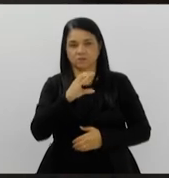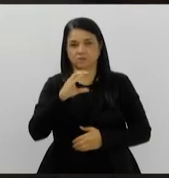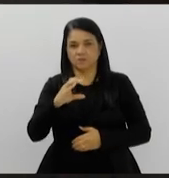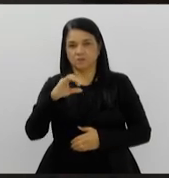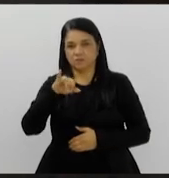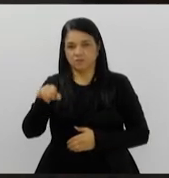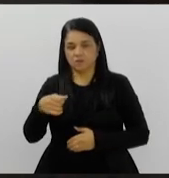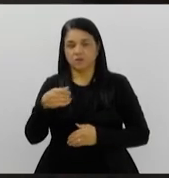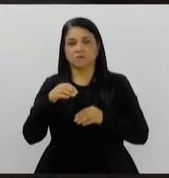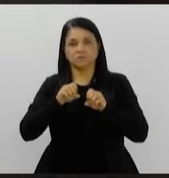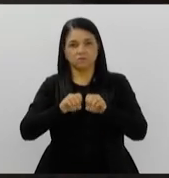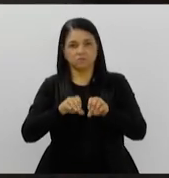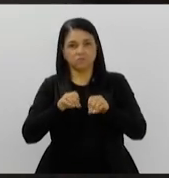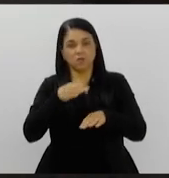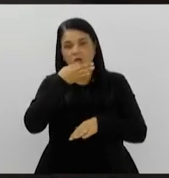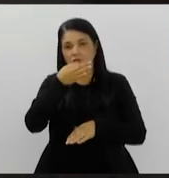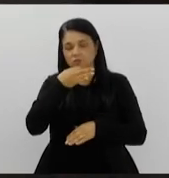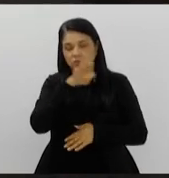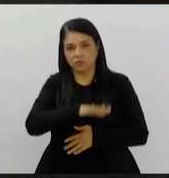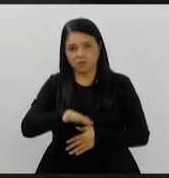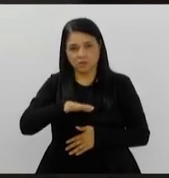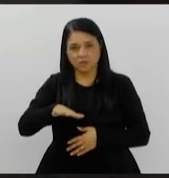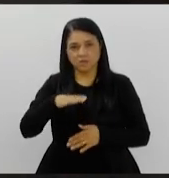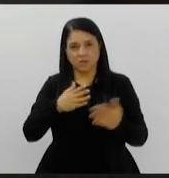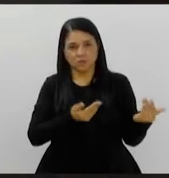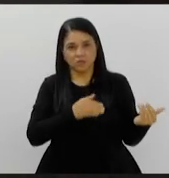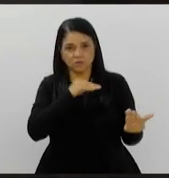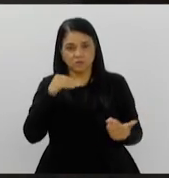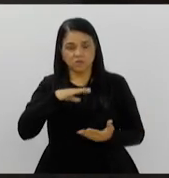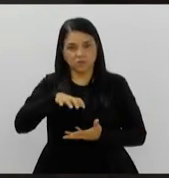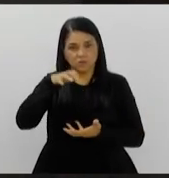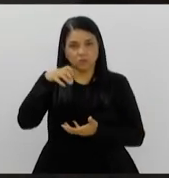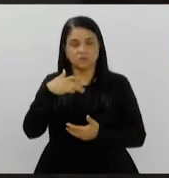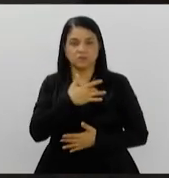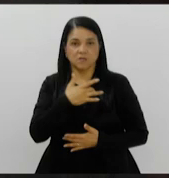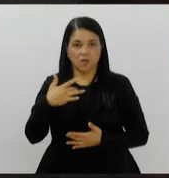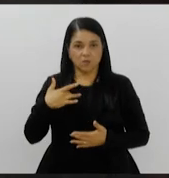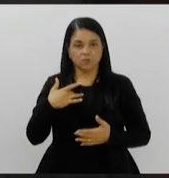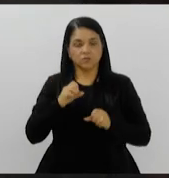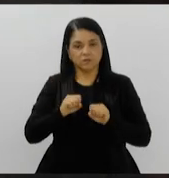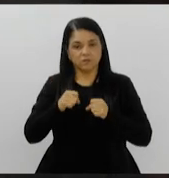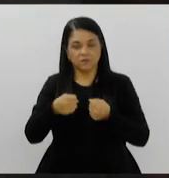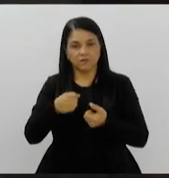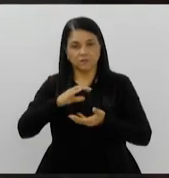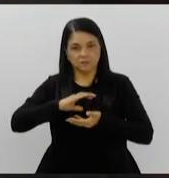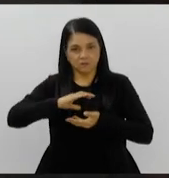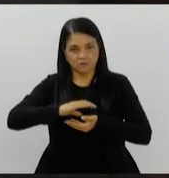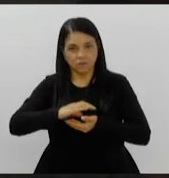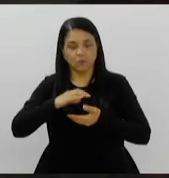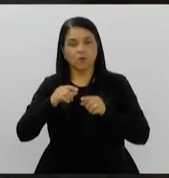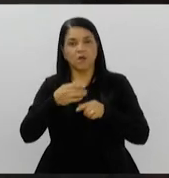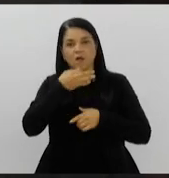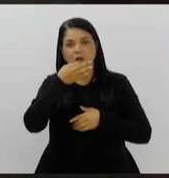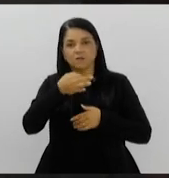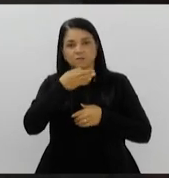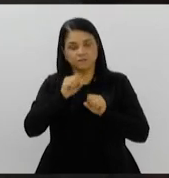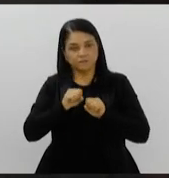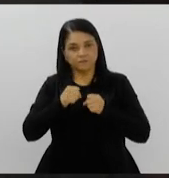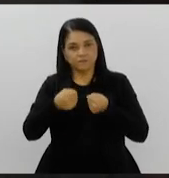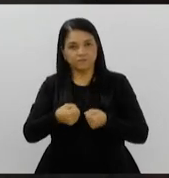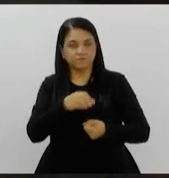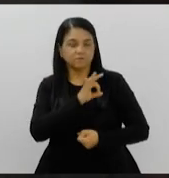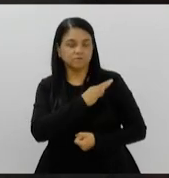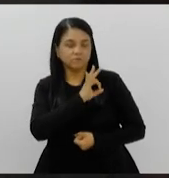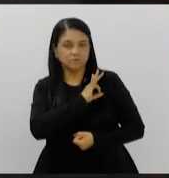Justiça, de Educação, de Assuntos da Criança e Adolescente e Idoso, de Saúde, Defesa Civil, de Segurança Pública, Assuntos de Polícia,